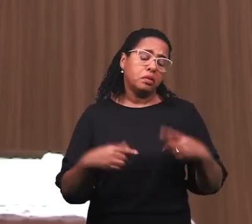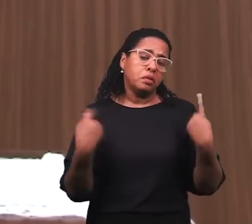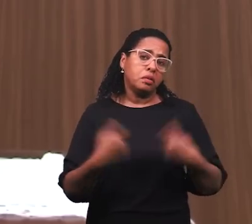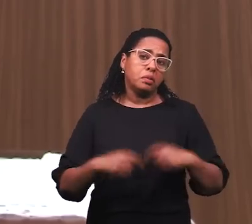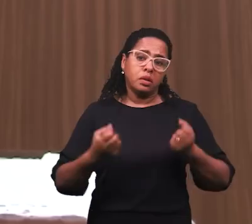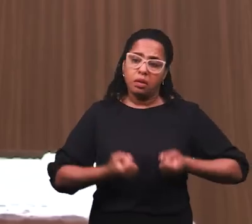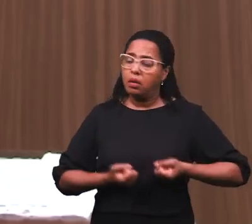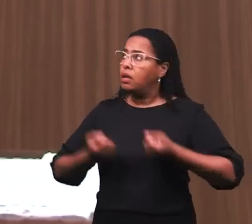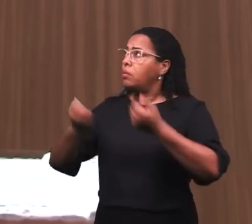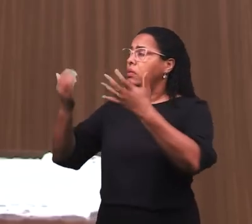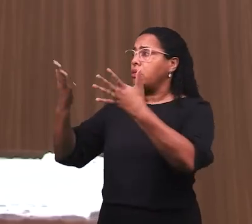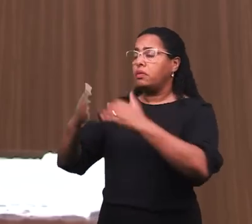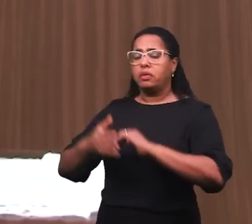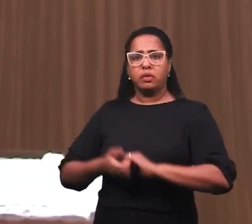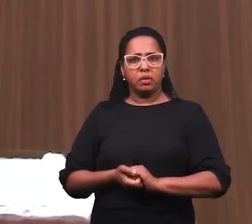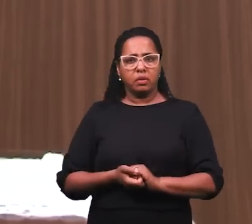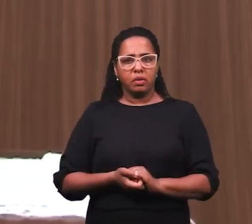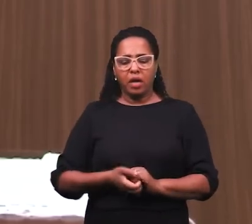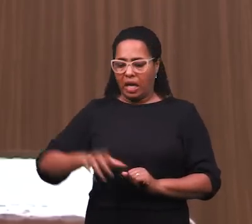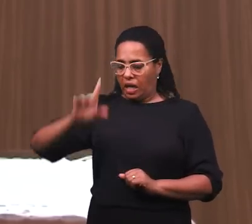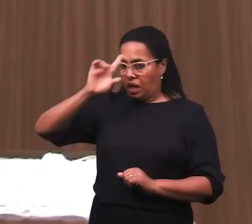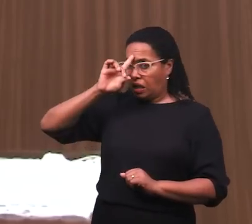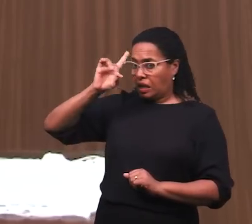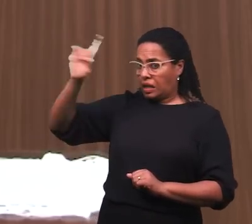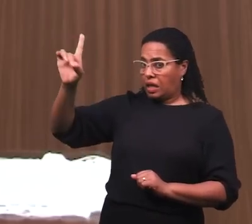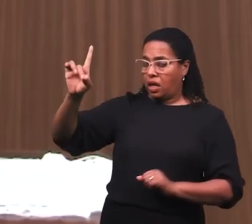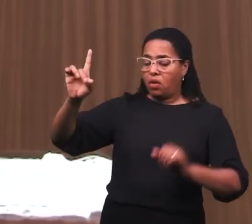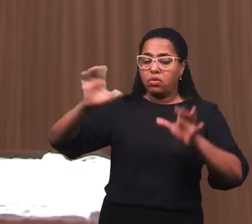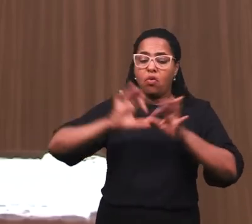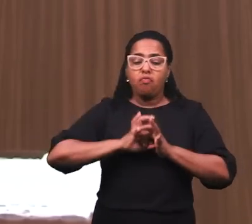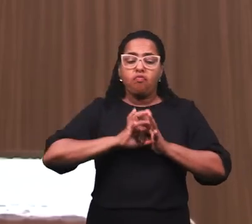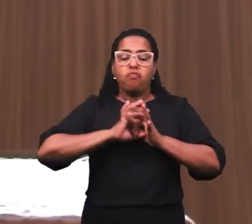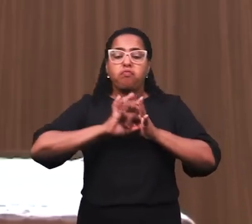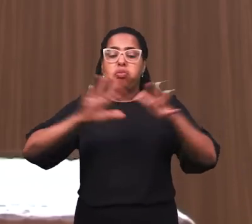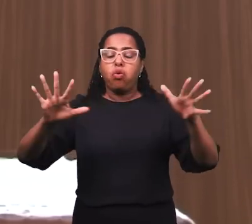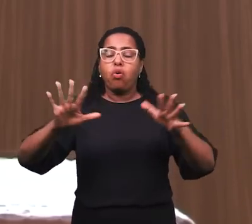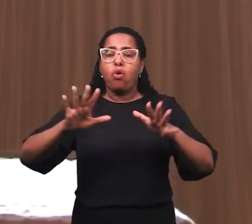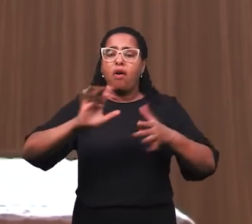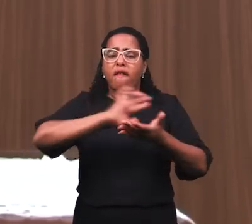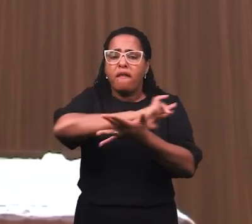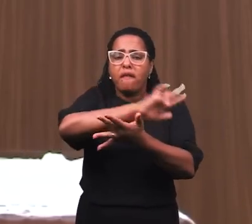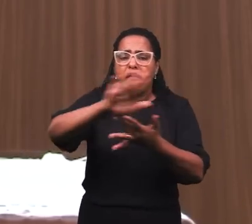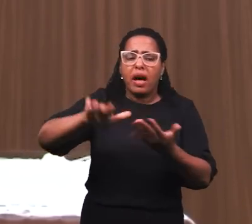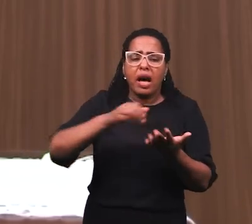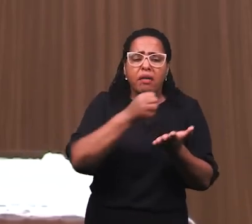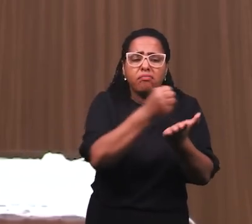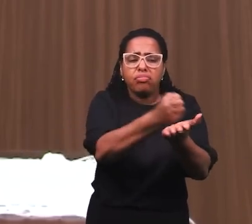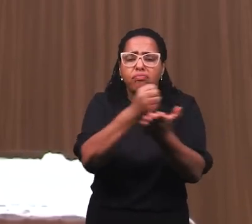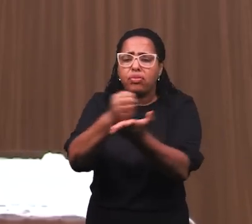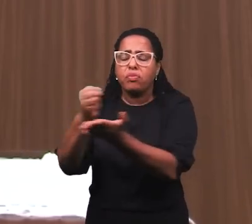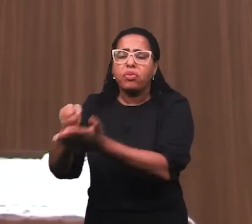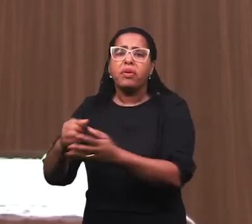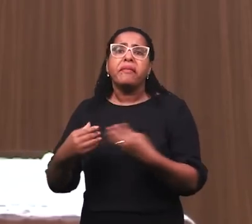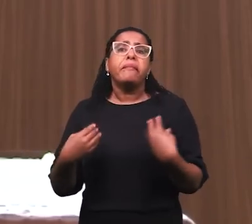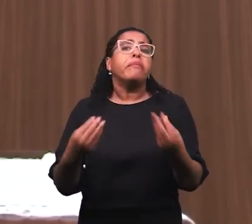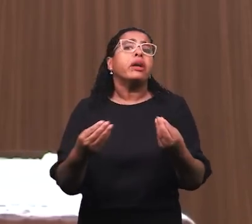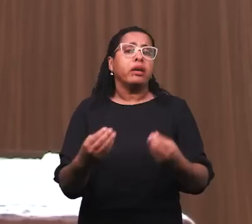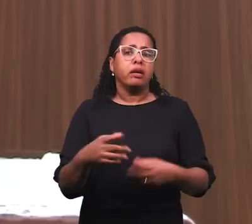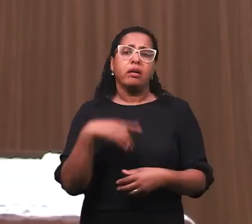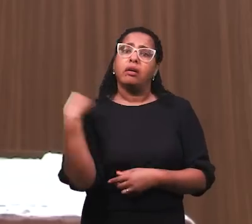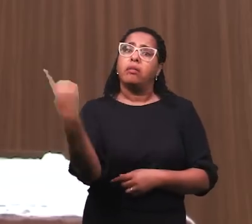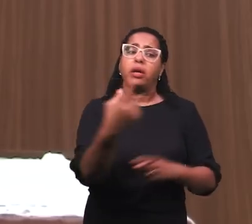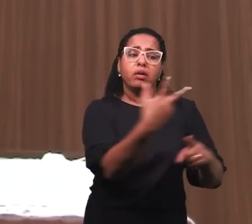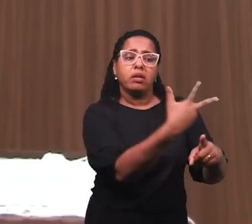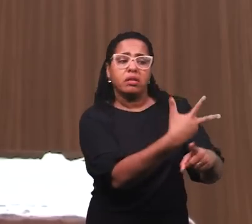dele. E Deus nos disponibilizou diversos recursos para enfrentarmos os males desta vida. Um